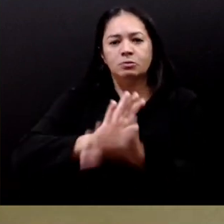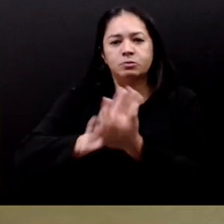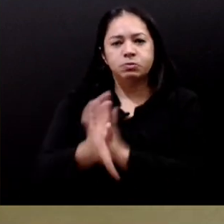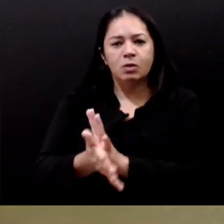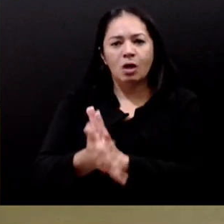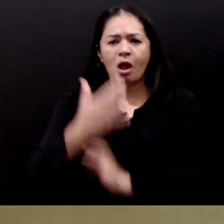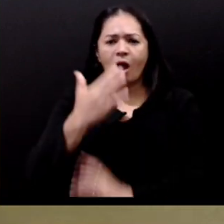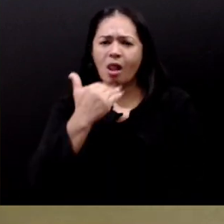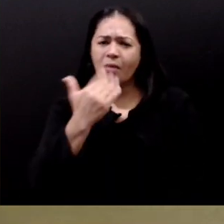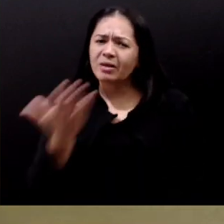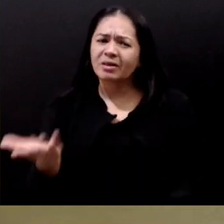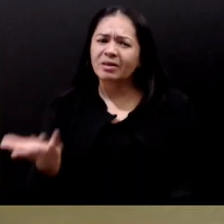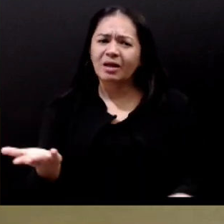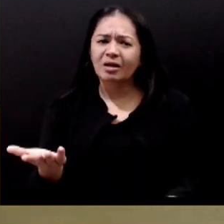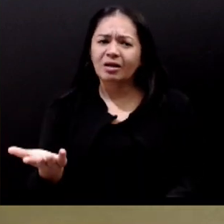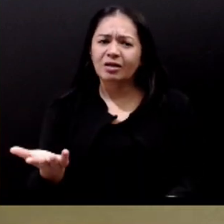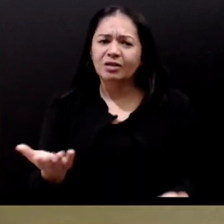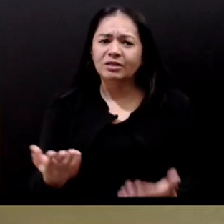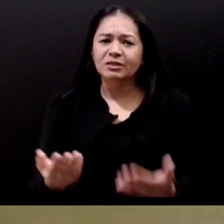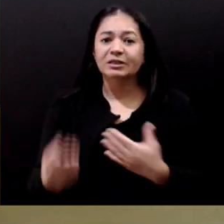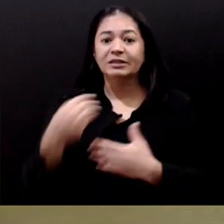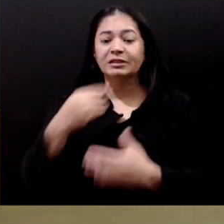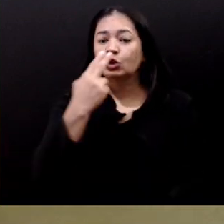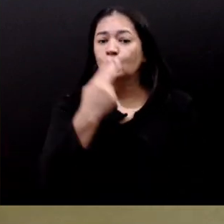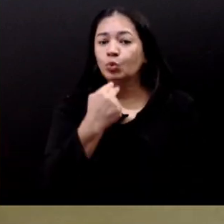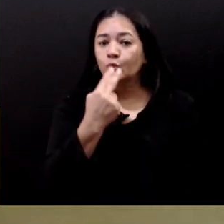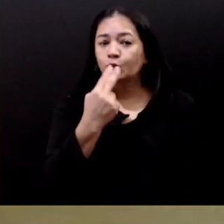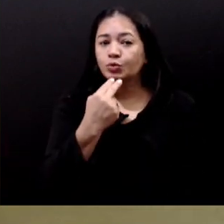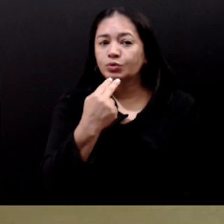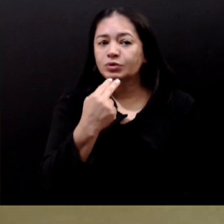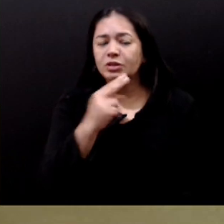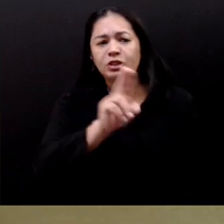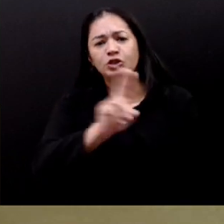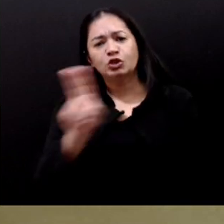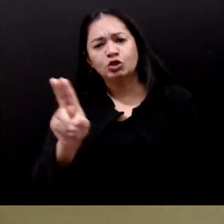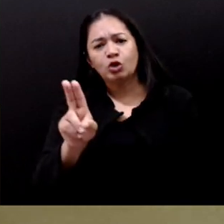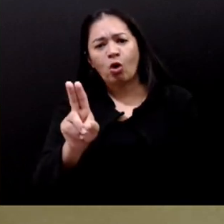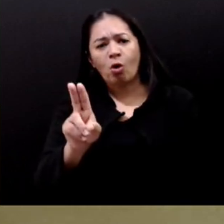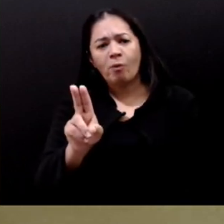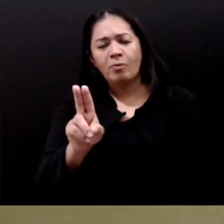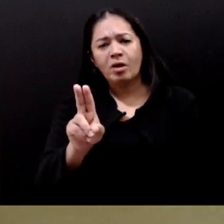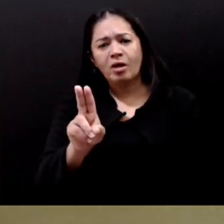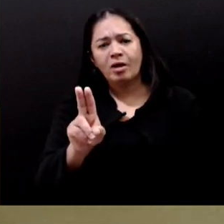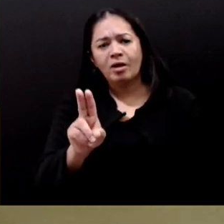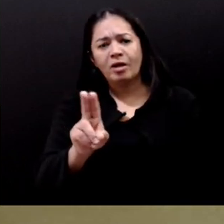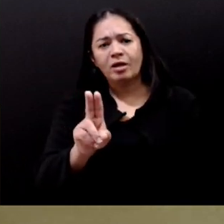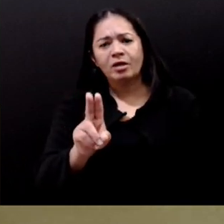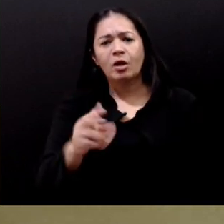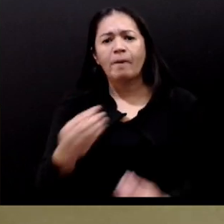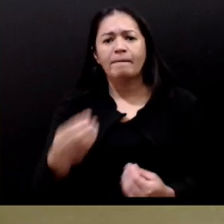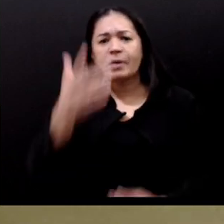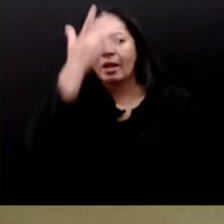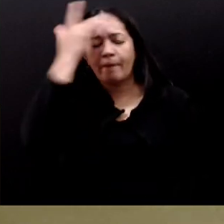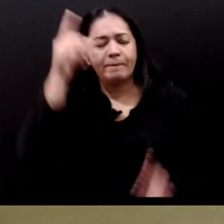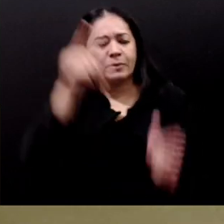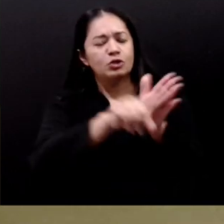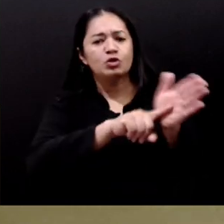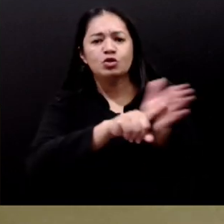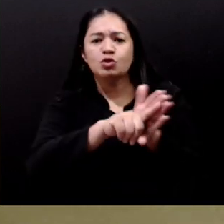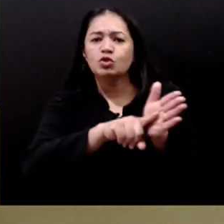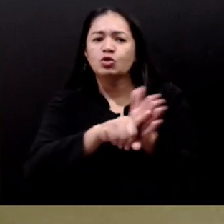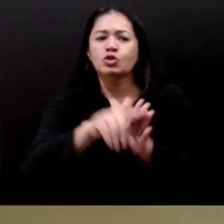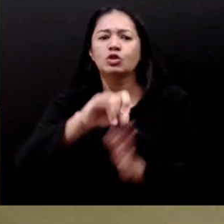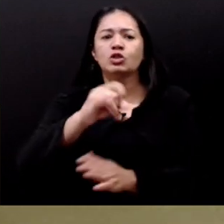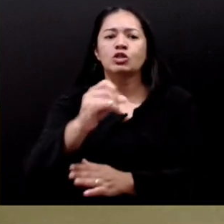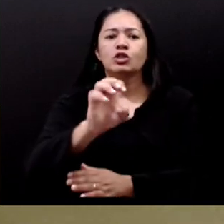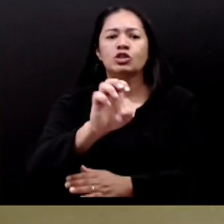alimentar nutricional. Esse nome, né, foi consolidado pelo pesquisador George, nos anos 2000,